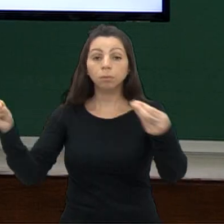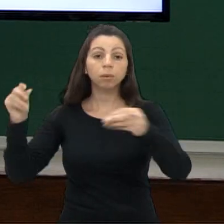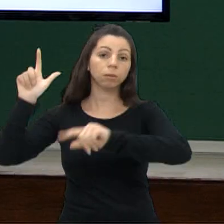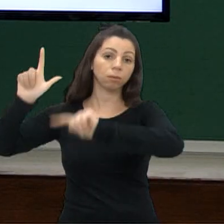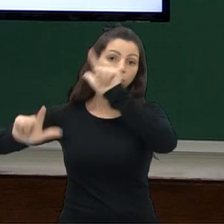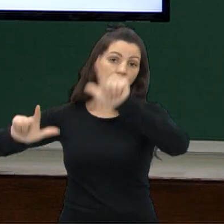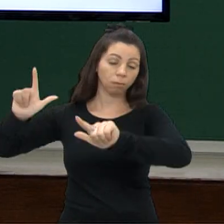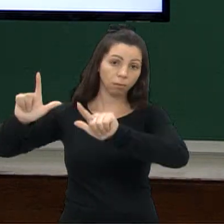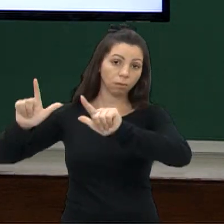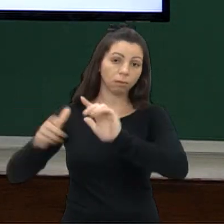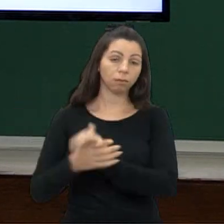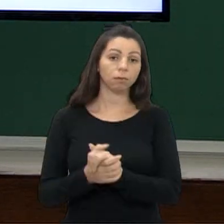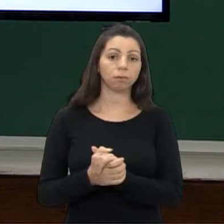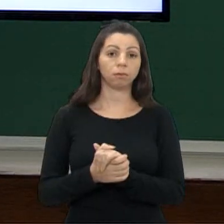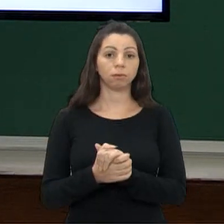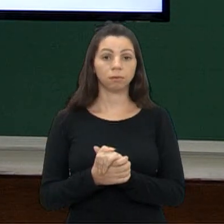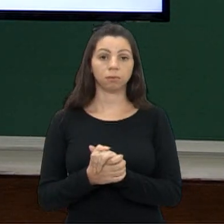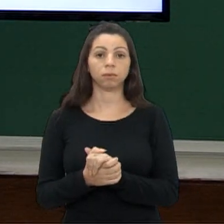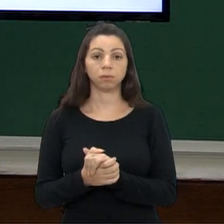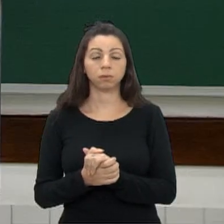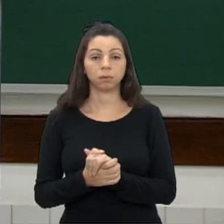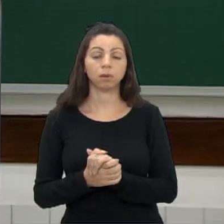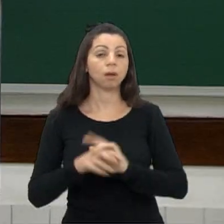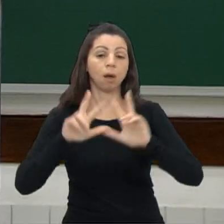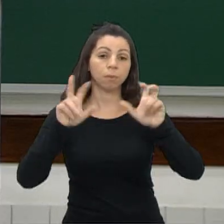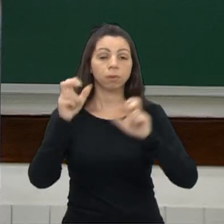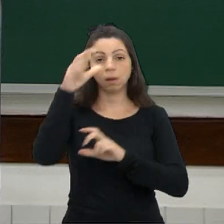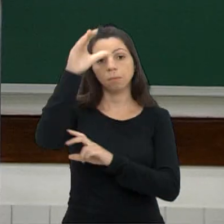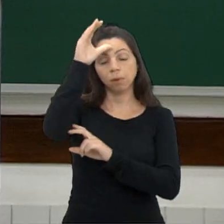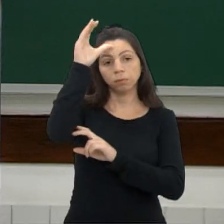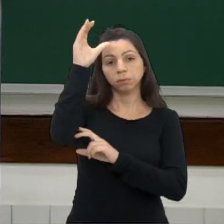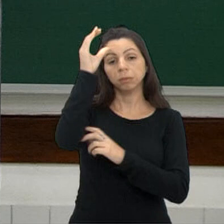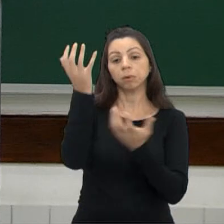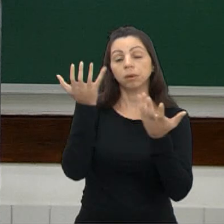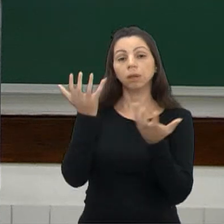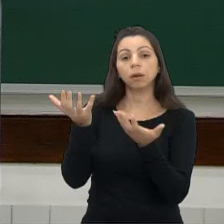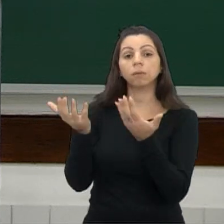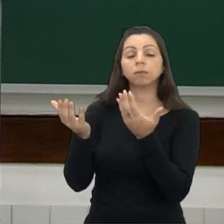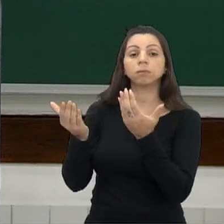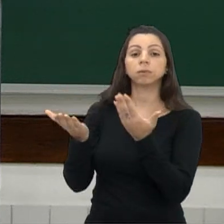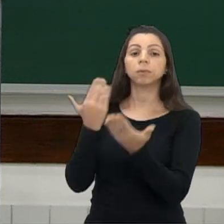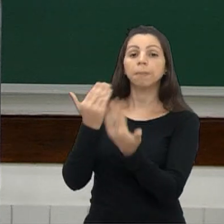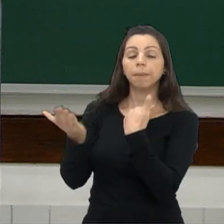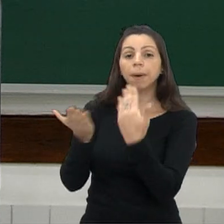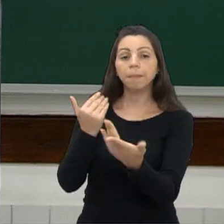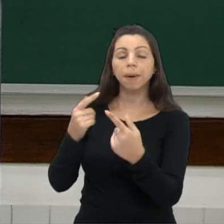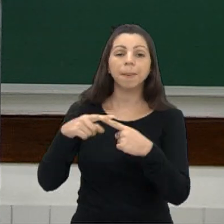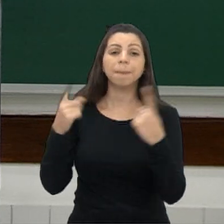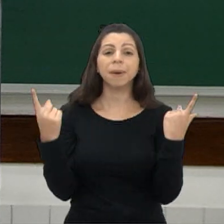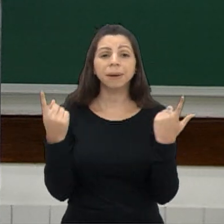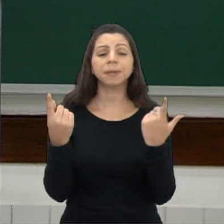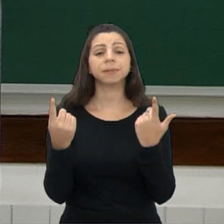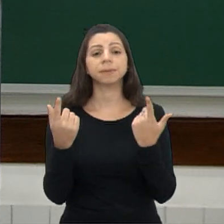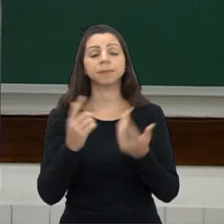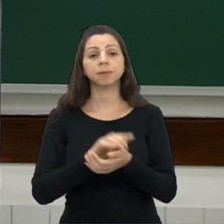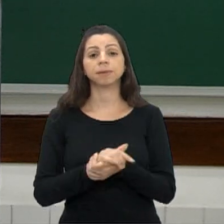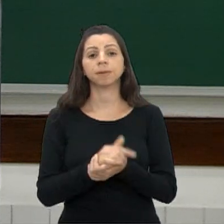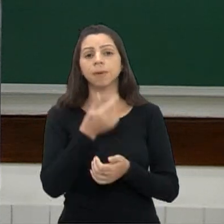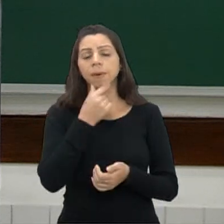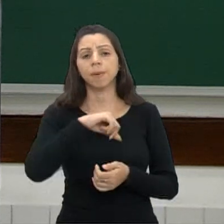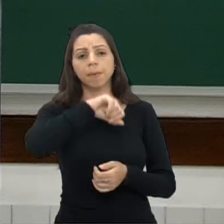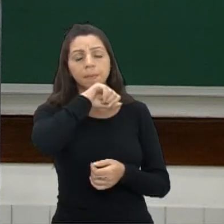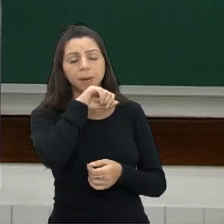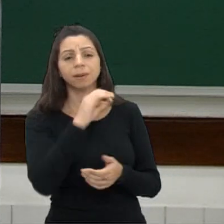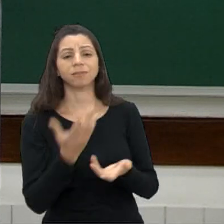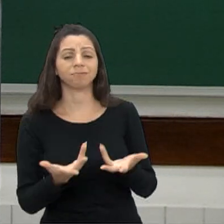que a tia sugere que eles conversem. Mas, como foi um assunto muito debatido, o pai, na